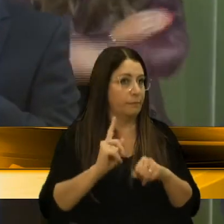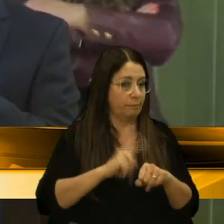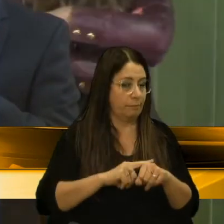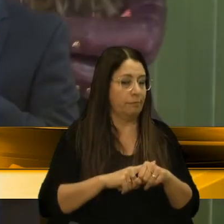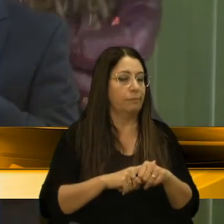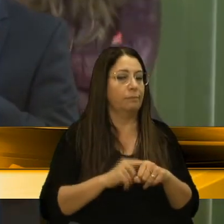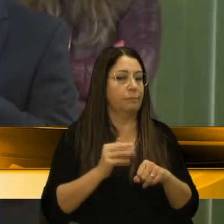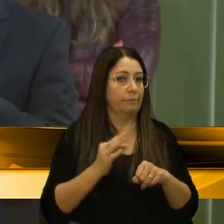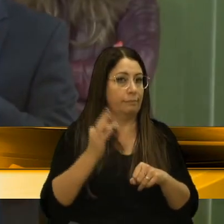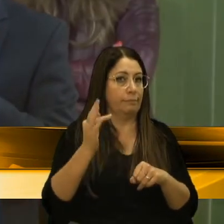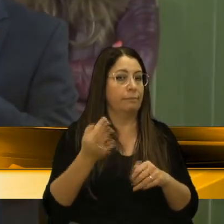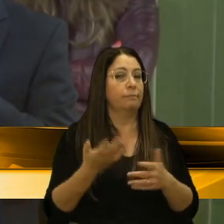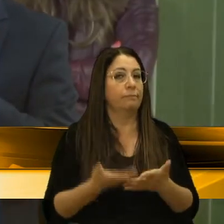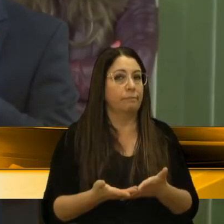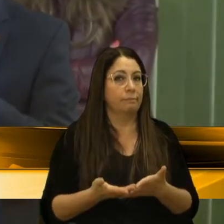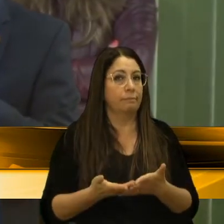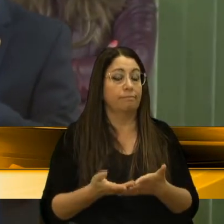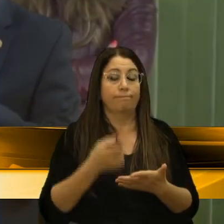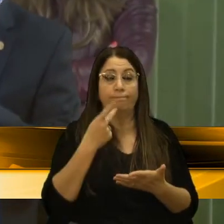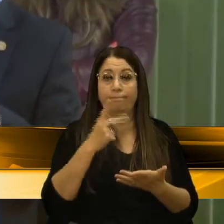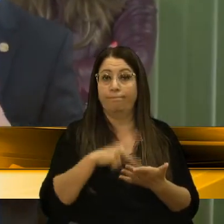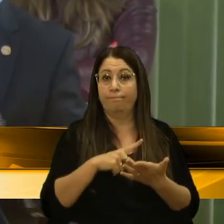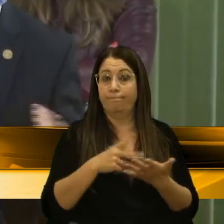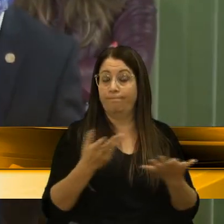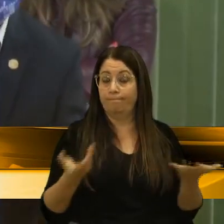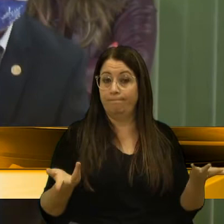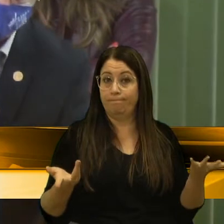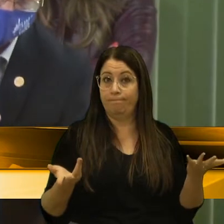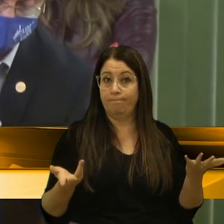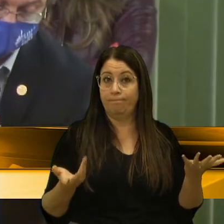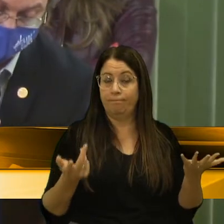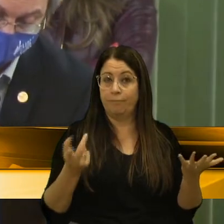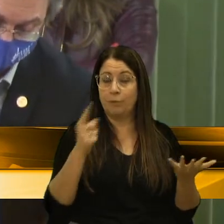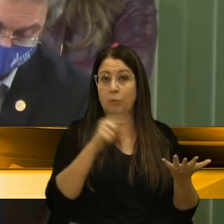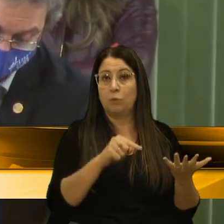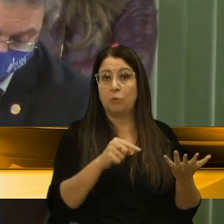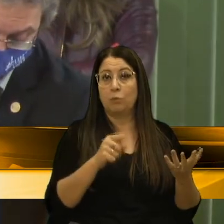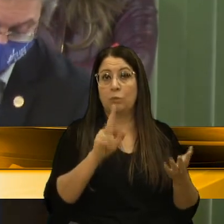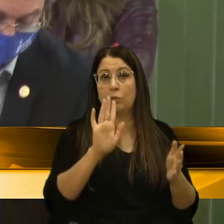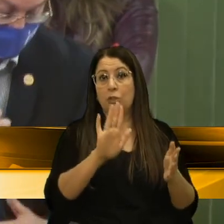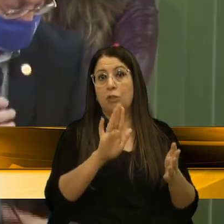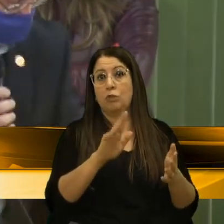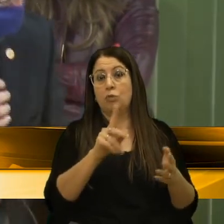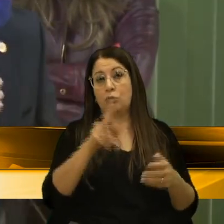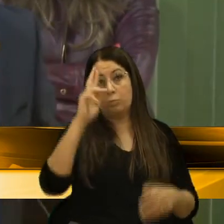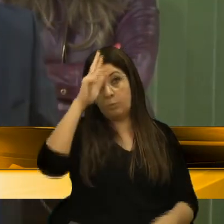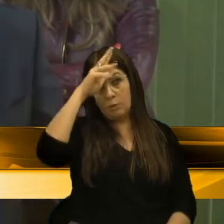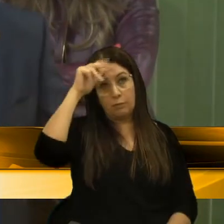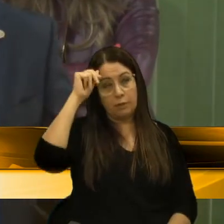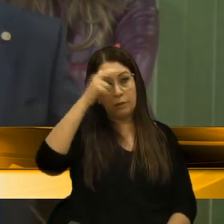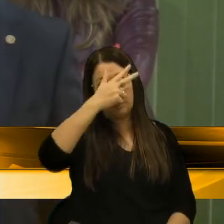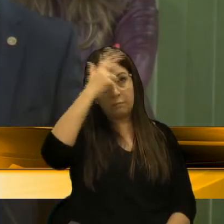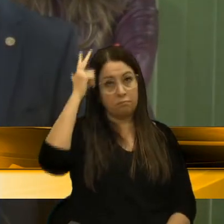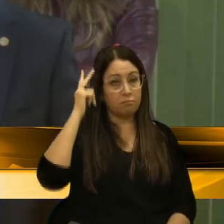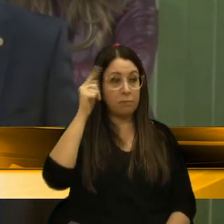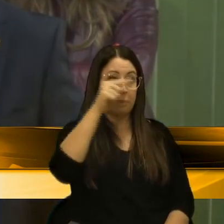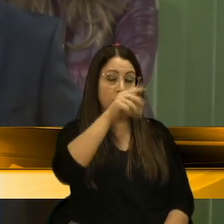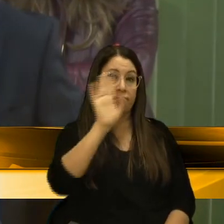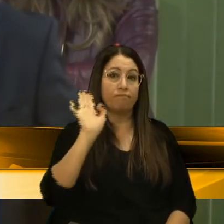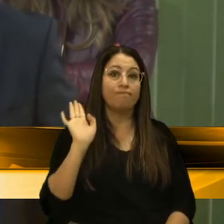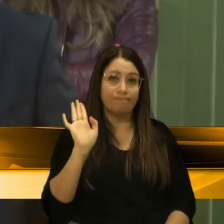na frente. Então, eu sinceramente, pessoal, eu coloco isso nas mãos hoje do prefeito Cassina, que vai para